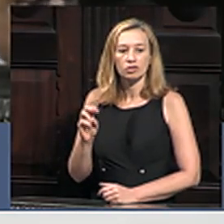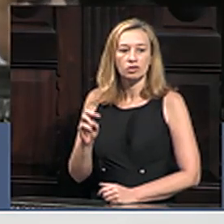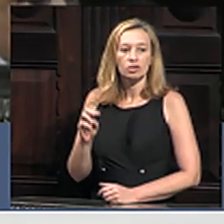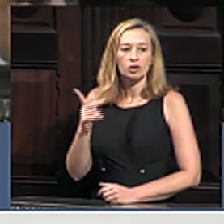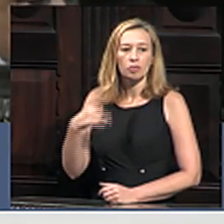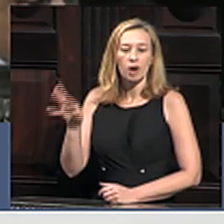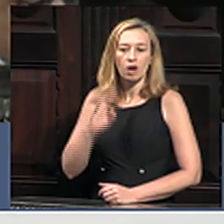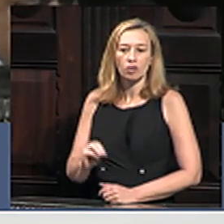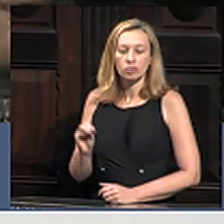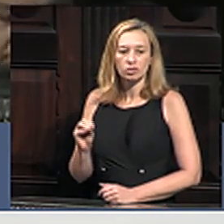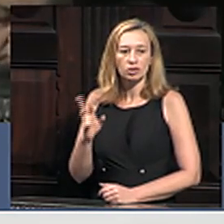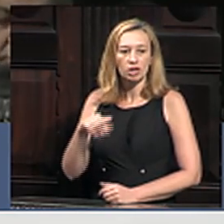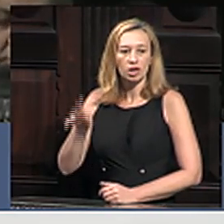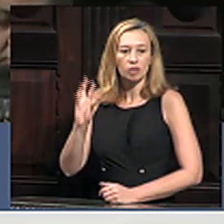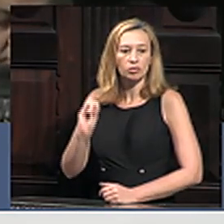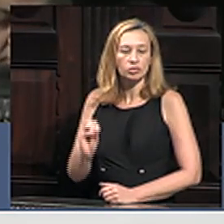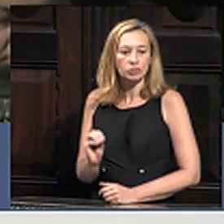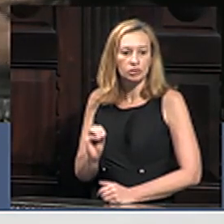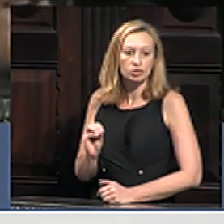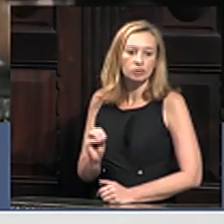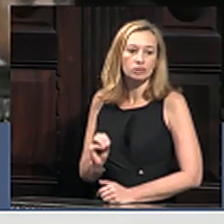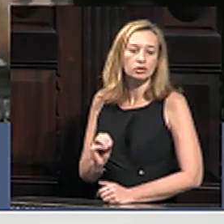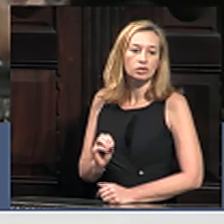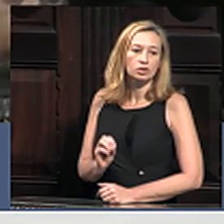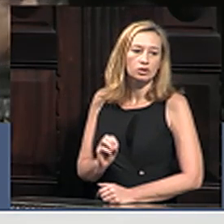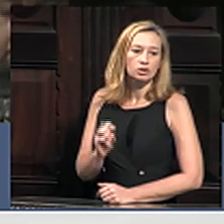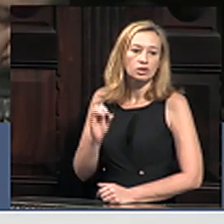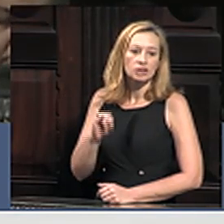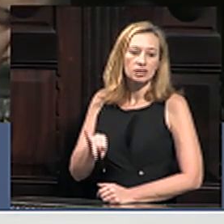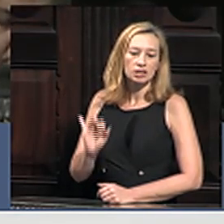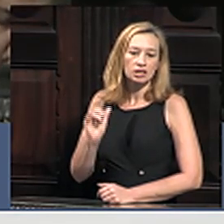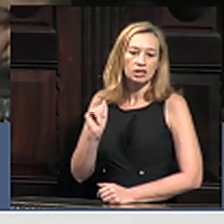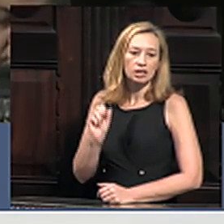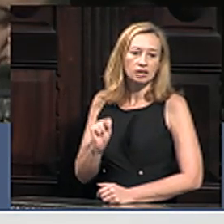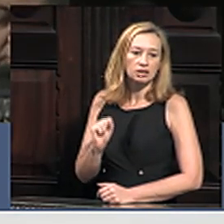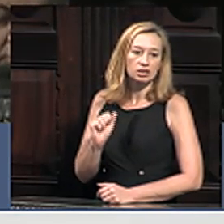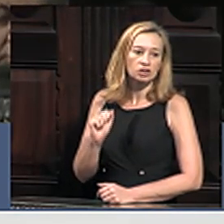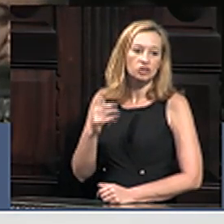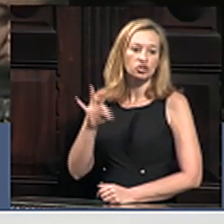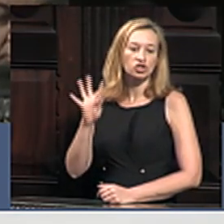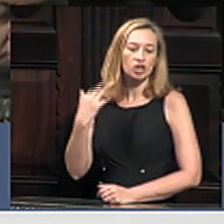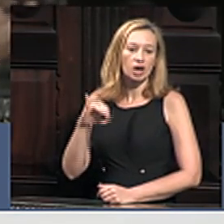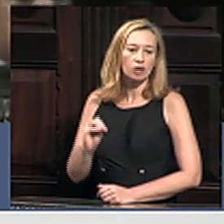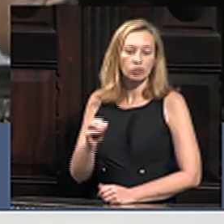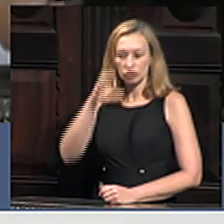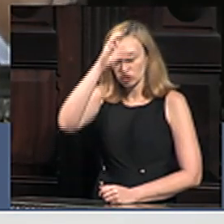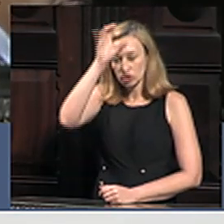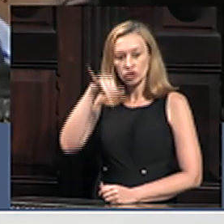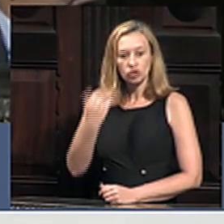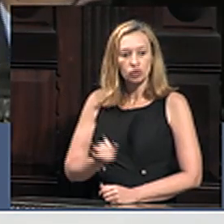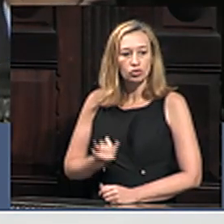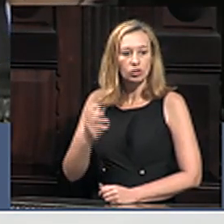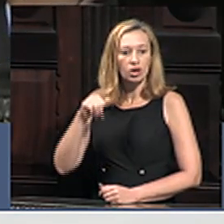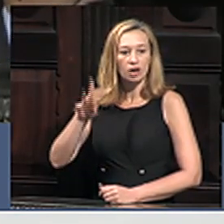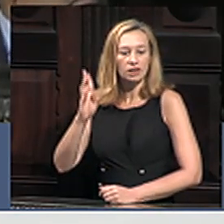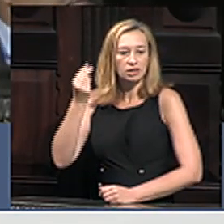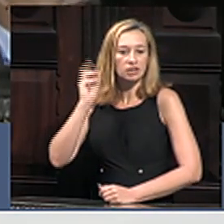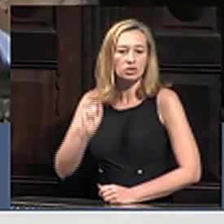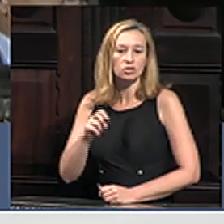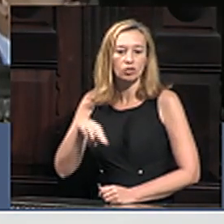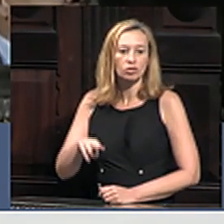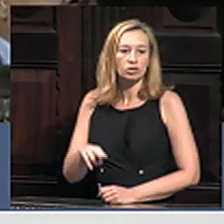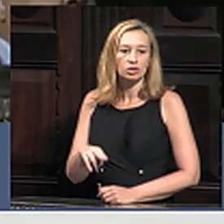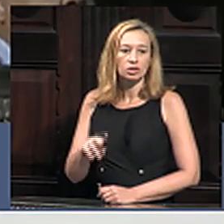Pedro Augusto, Rafael Pisciani, Renata Cozolino, Silas Bento, Tiago Pampolha, Tia Ju, Wanderson Nogueira, Zeidan e